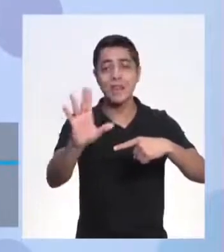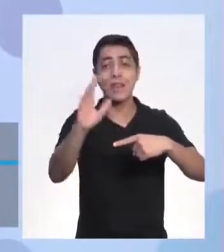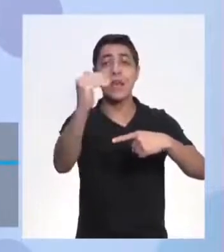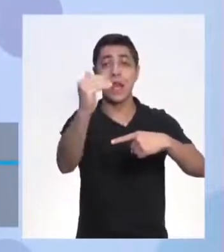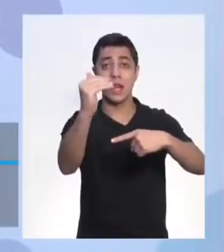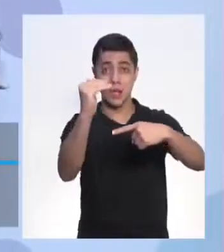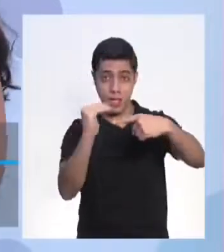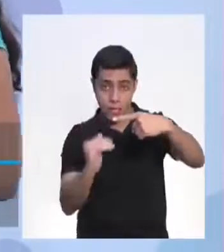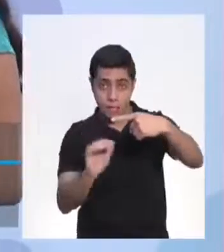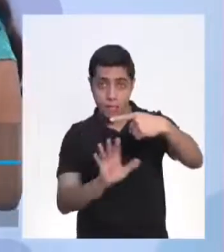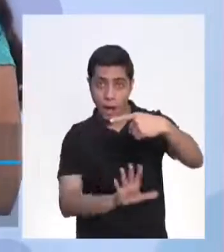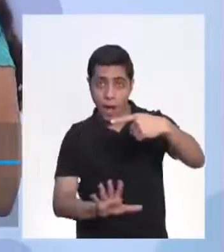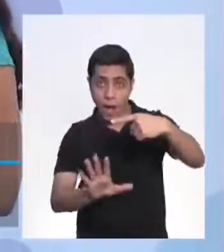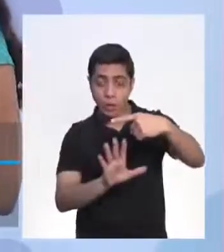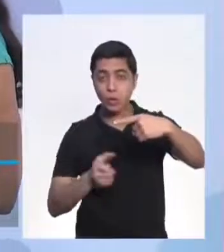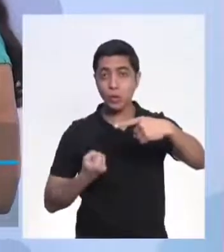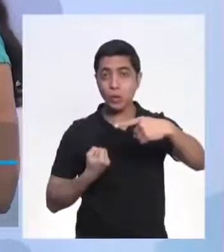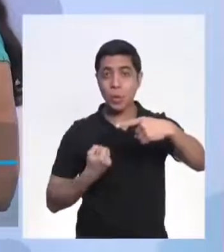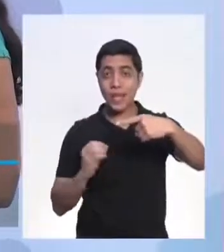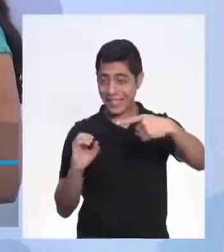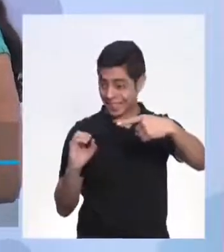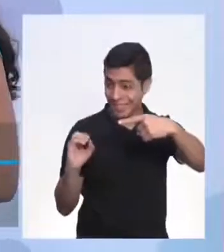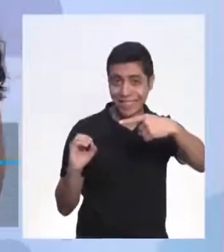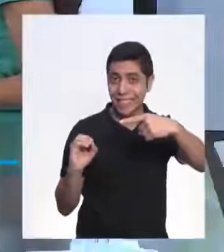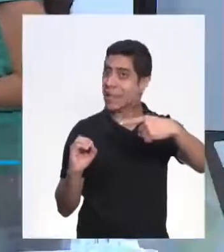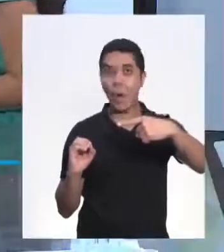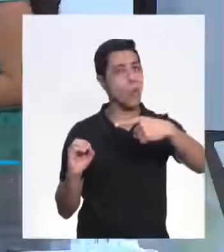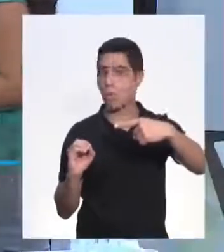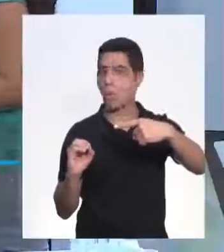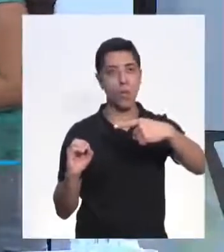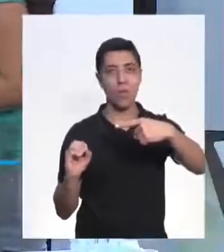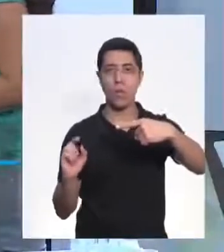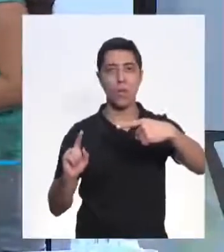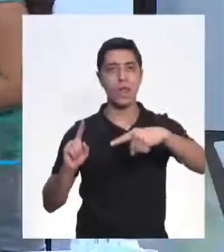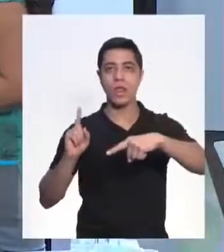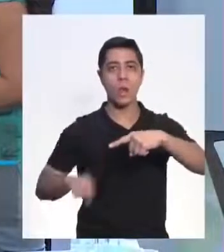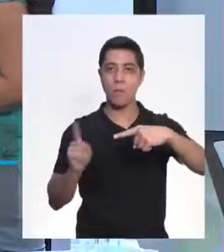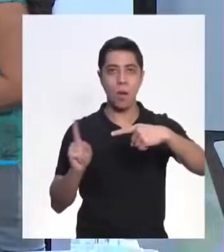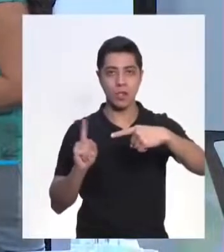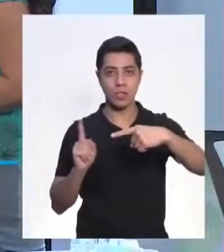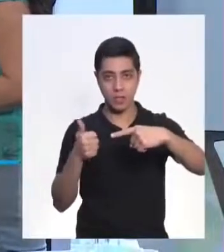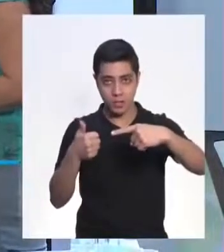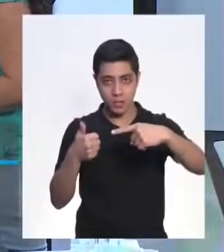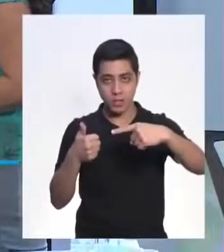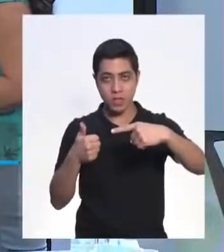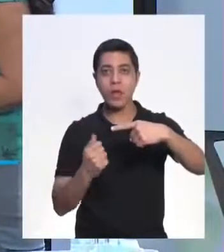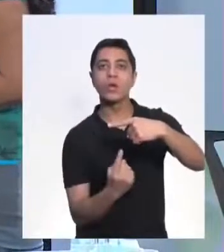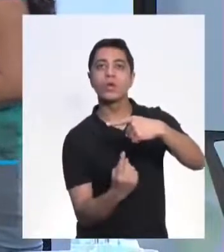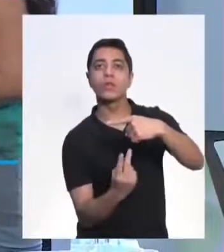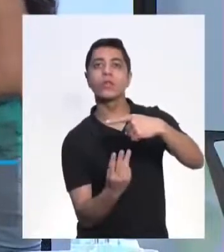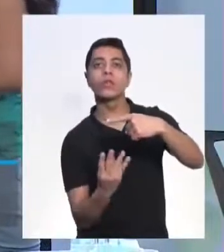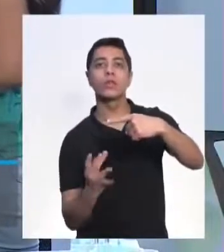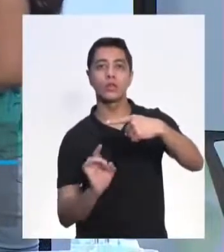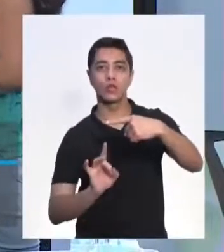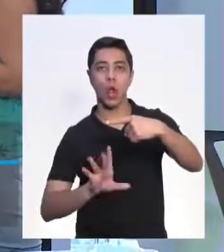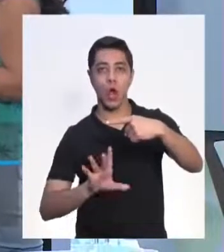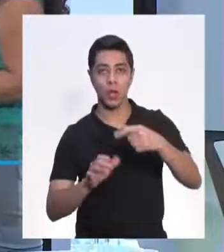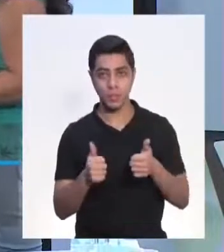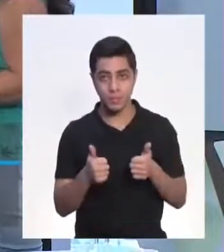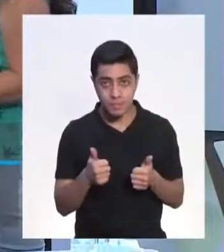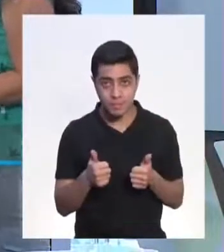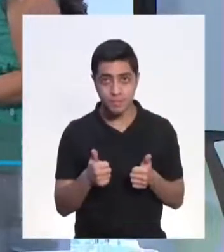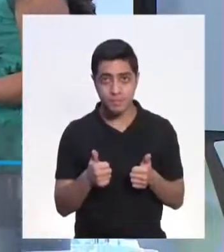bem. Quando a gente fala na fração, o A, que é o numerador da fração, são as partes do todo,